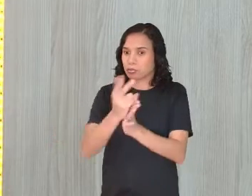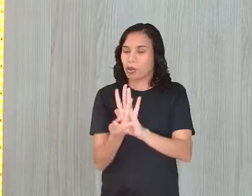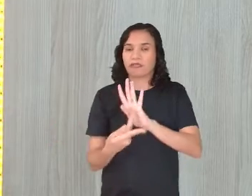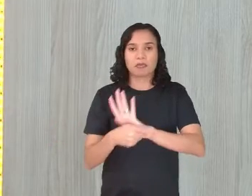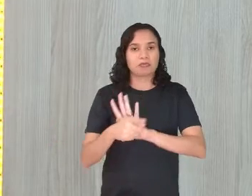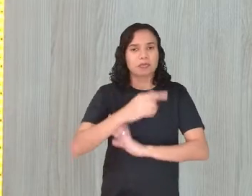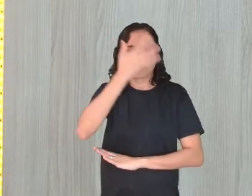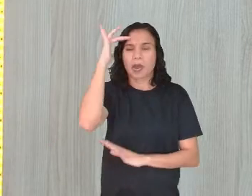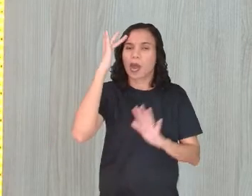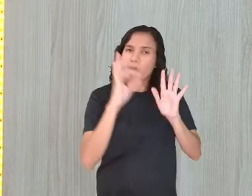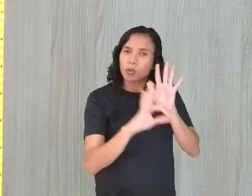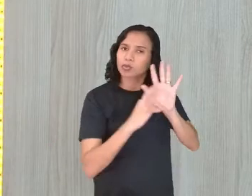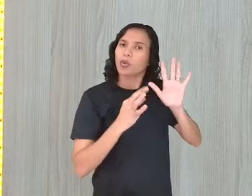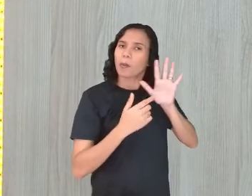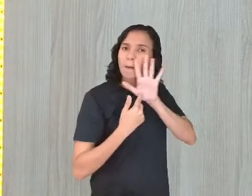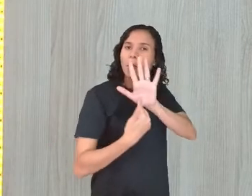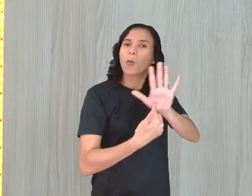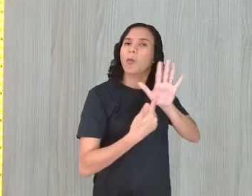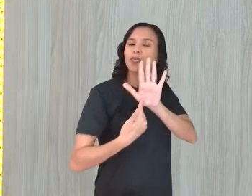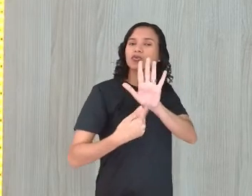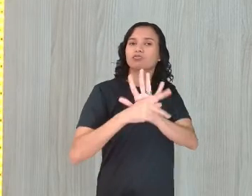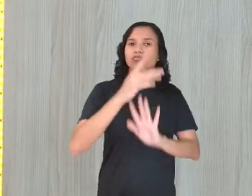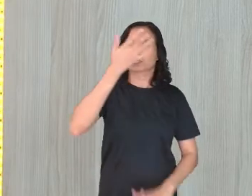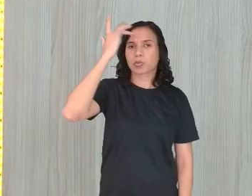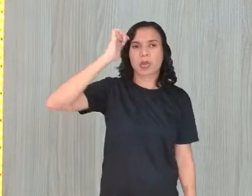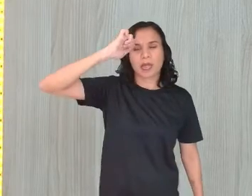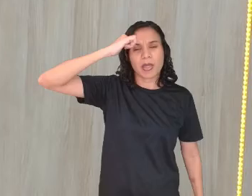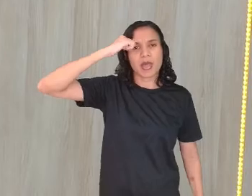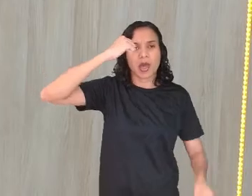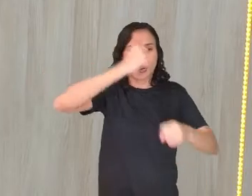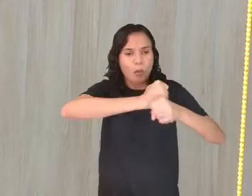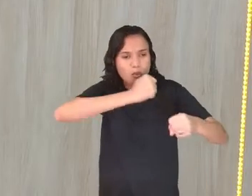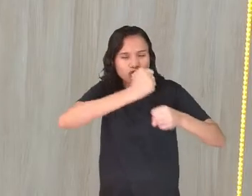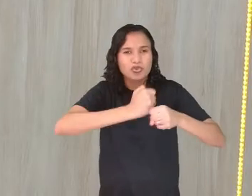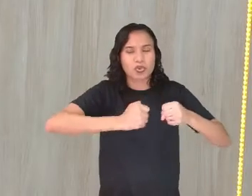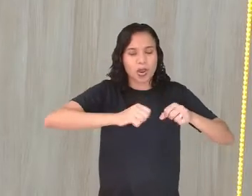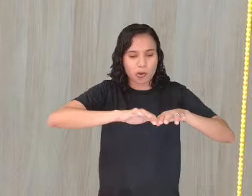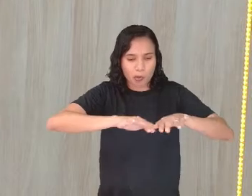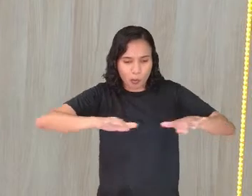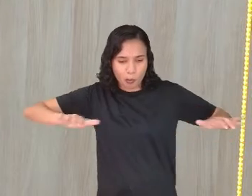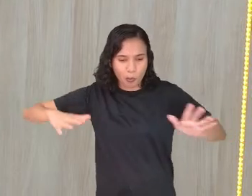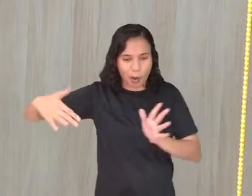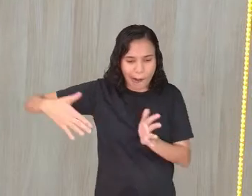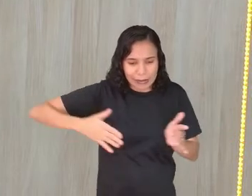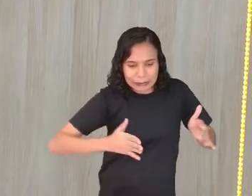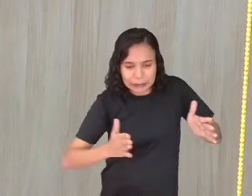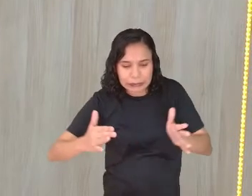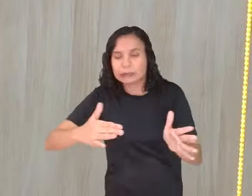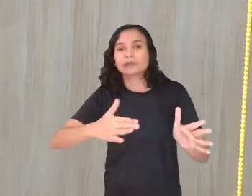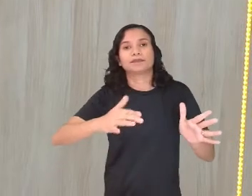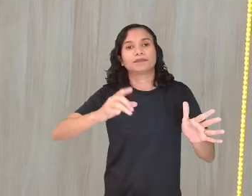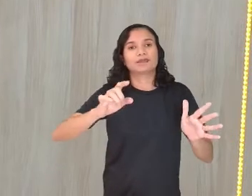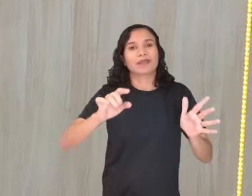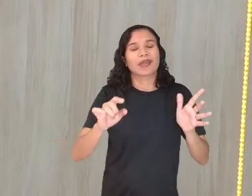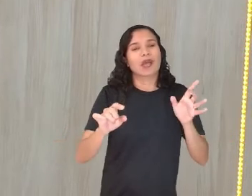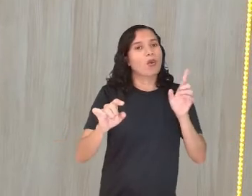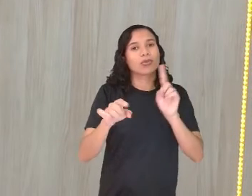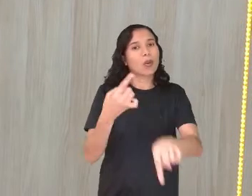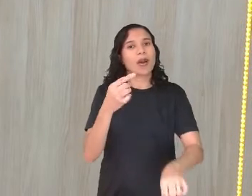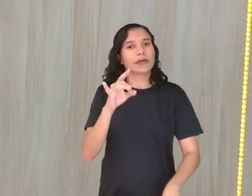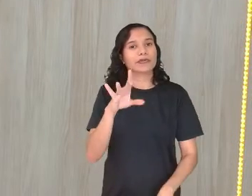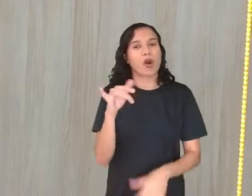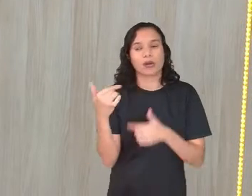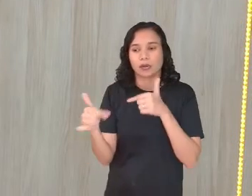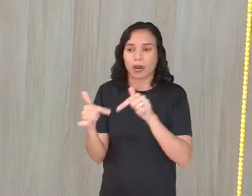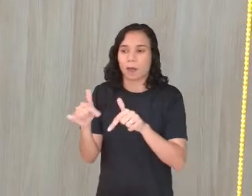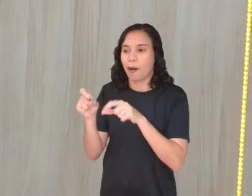gente viu representações ali de negros construindo calçadas, estradas, né? Então, não só